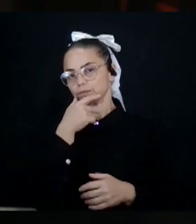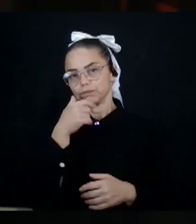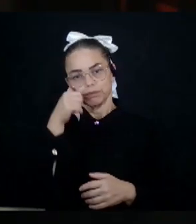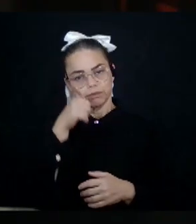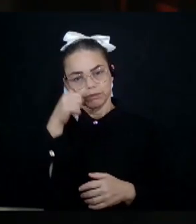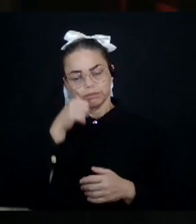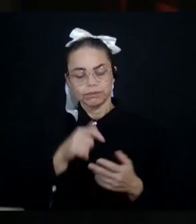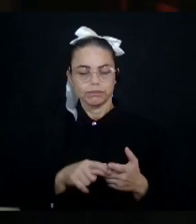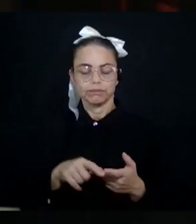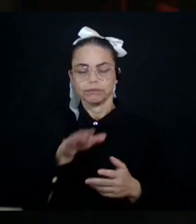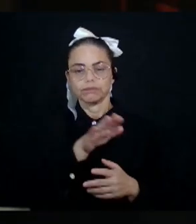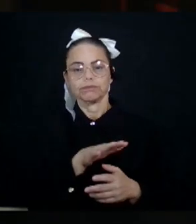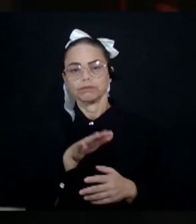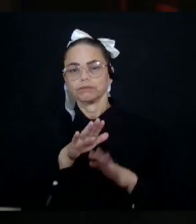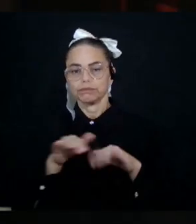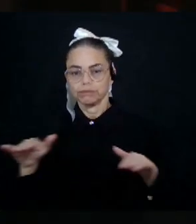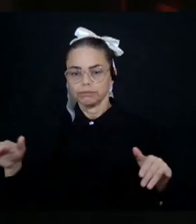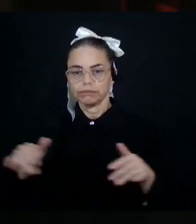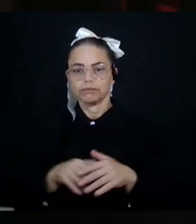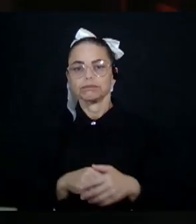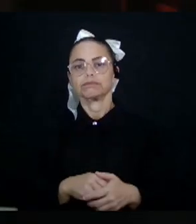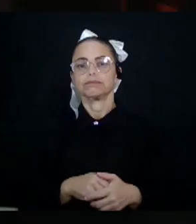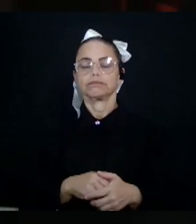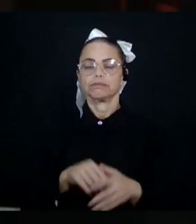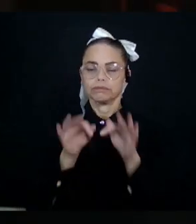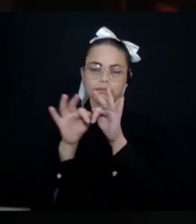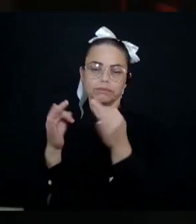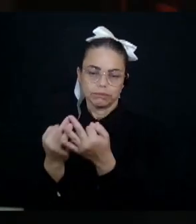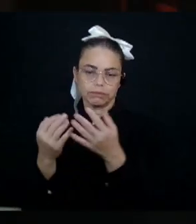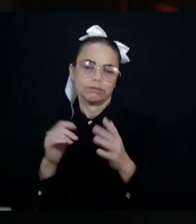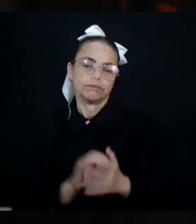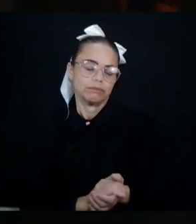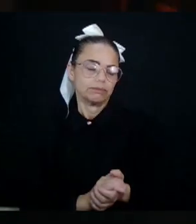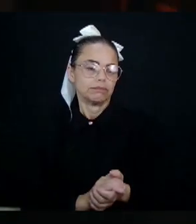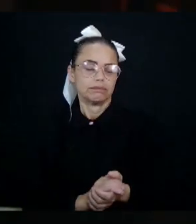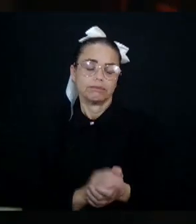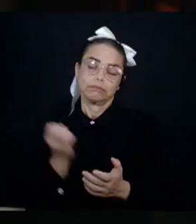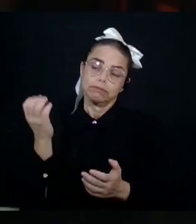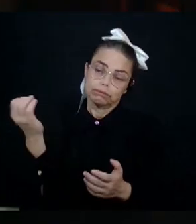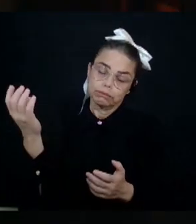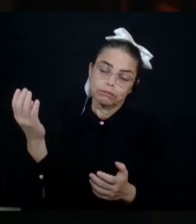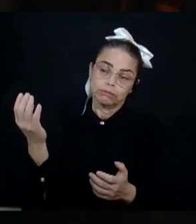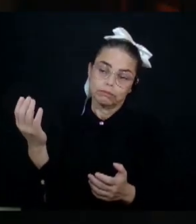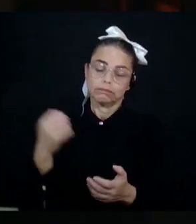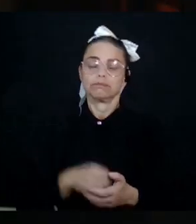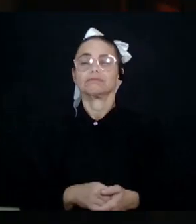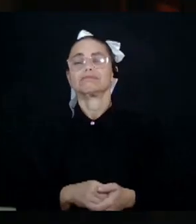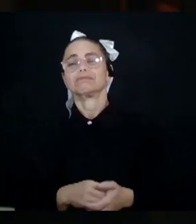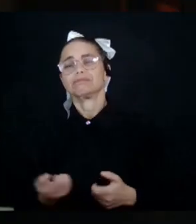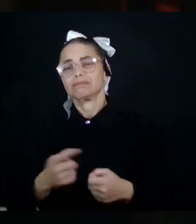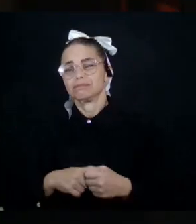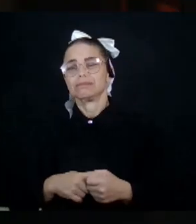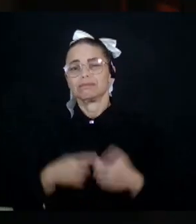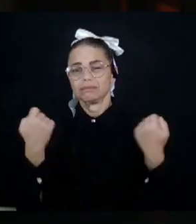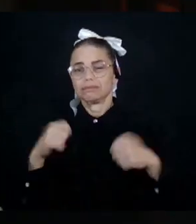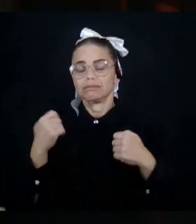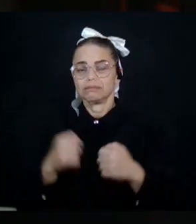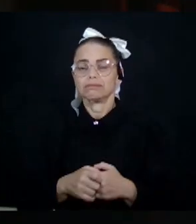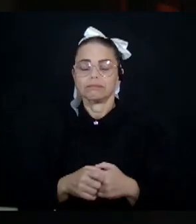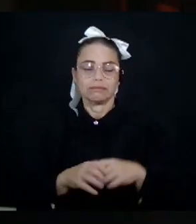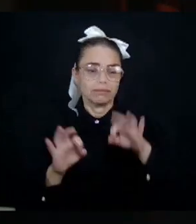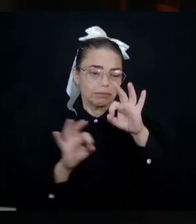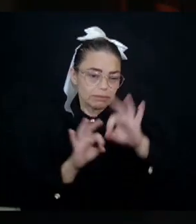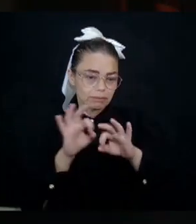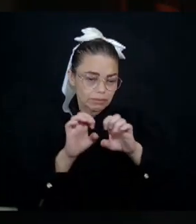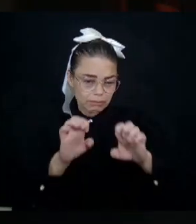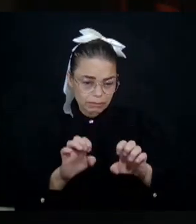são crianças, família, é tudo, e daí você viajou, você volta e você precisa reestruturar para que